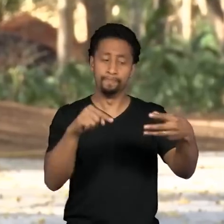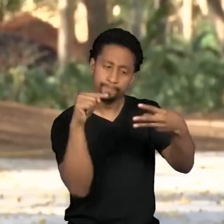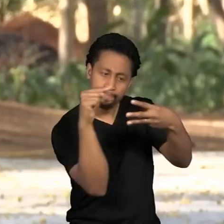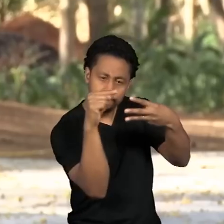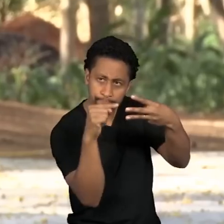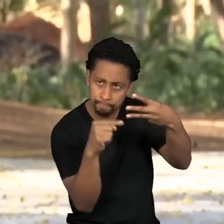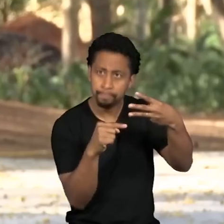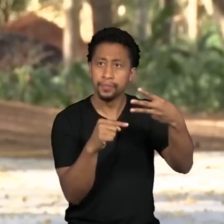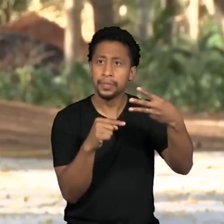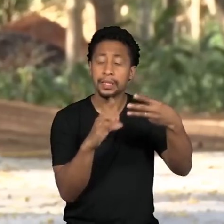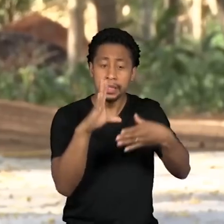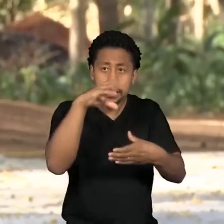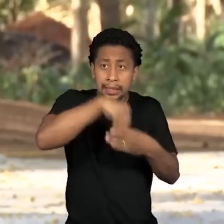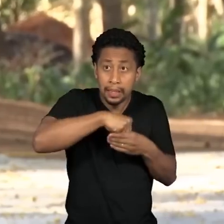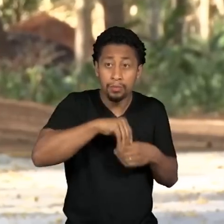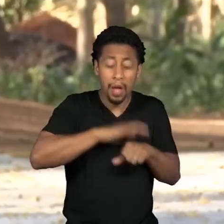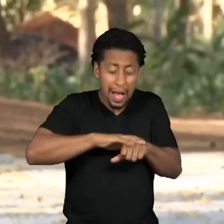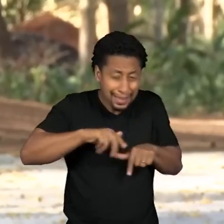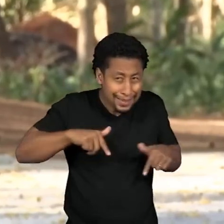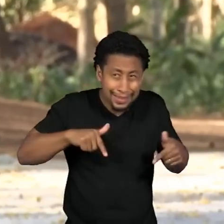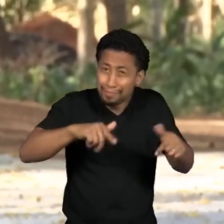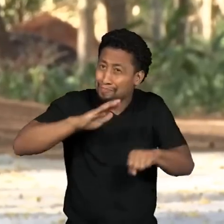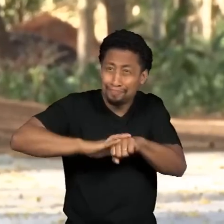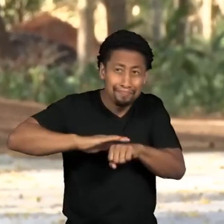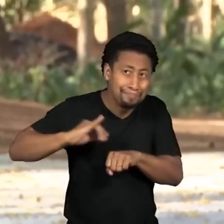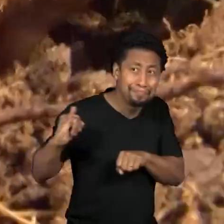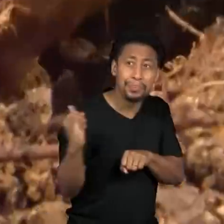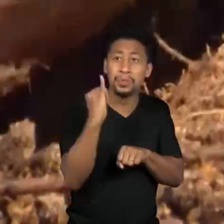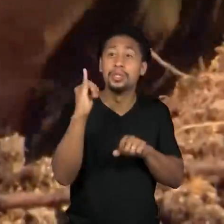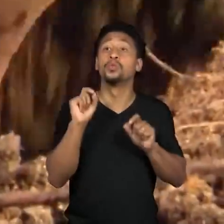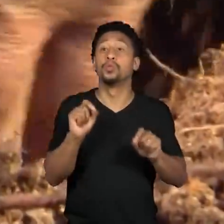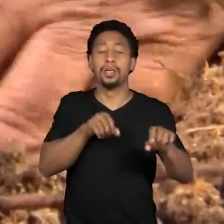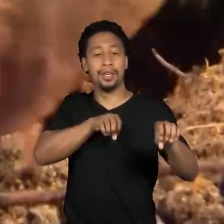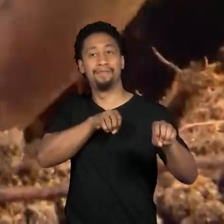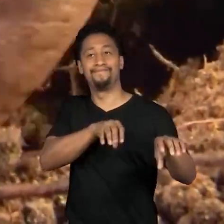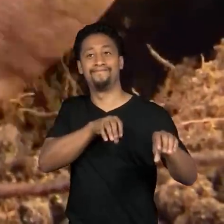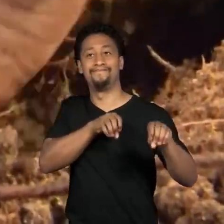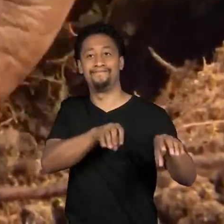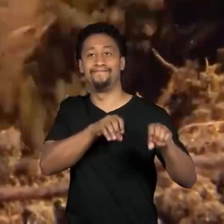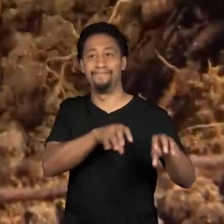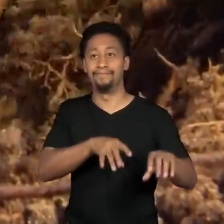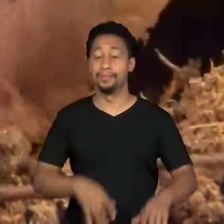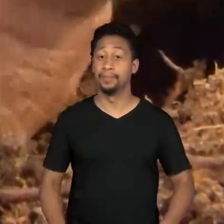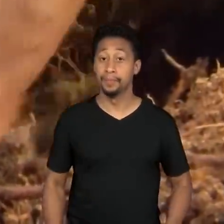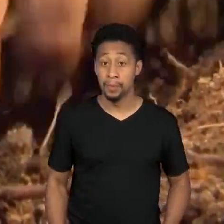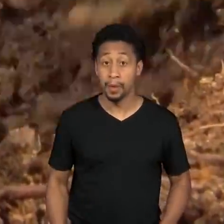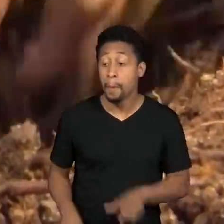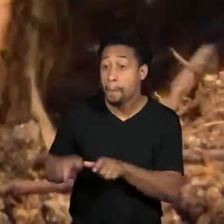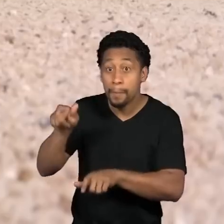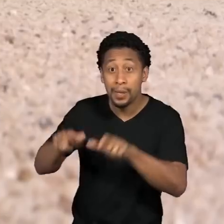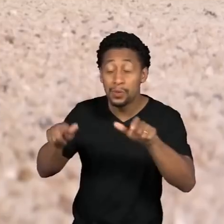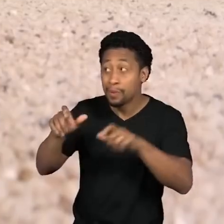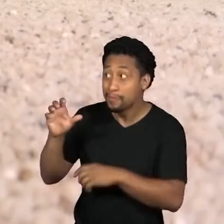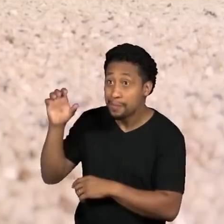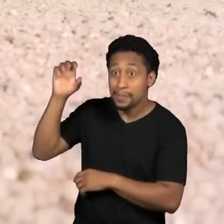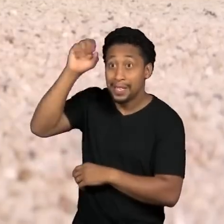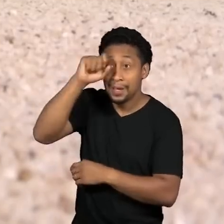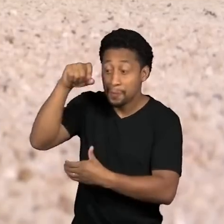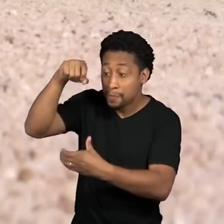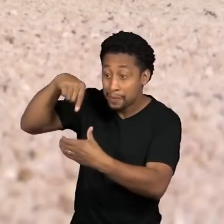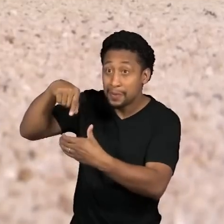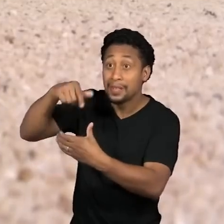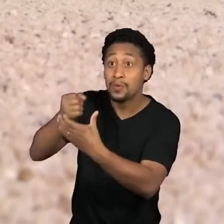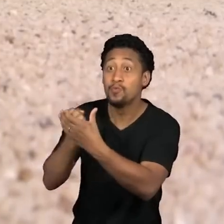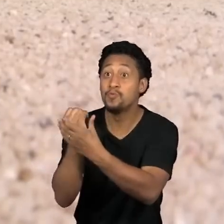ação, uma parte importante do que a gente faz está virada para a educação. Quem aprendeu a reflorestar agora